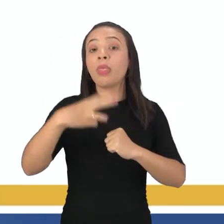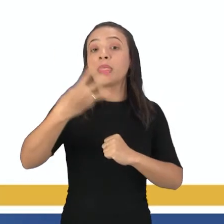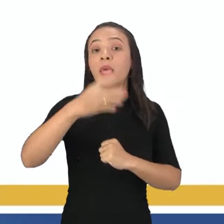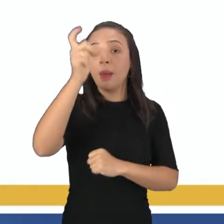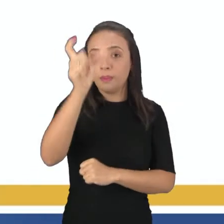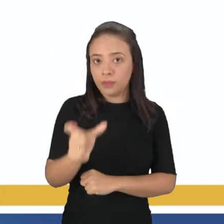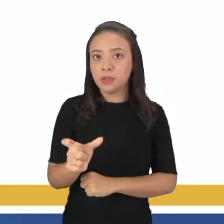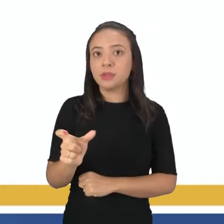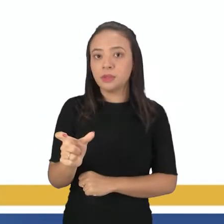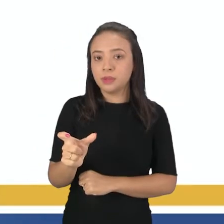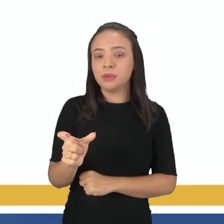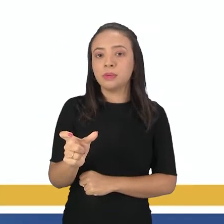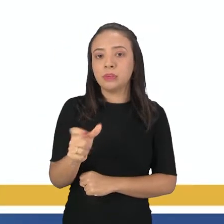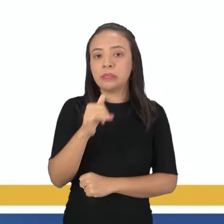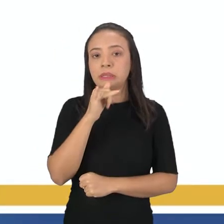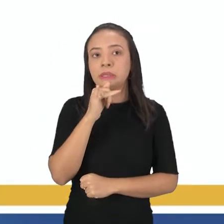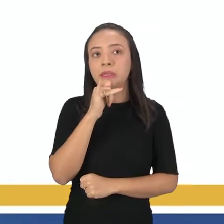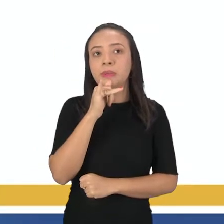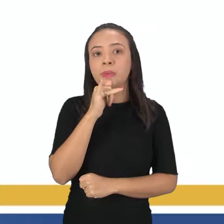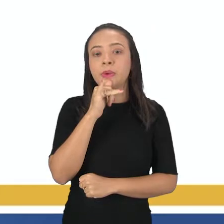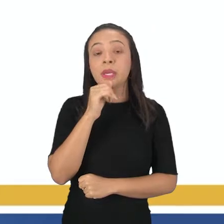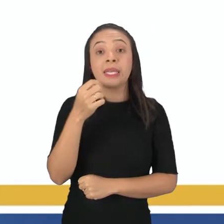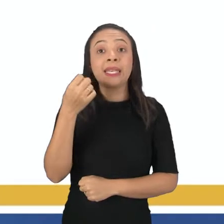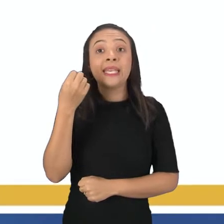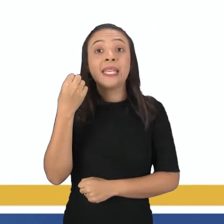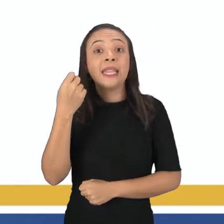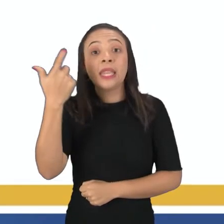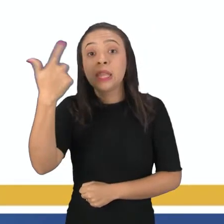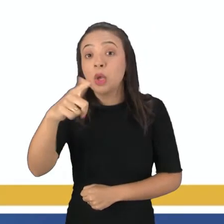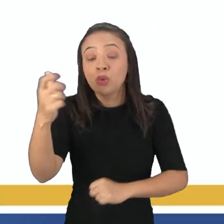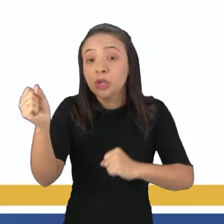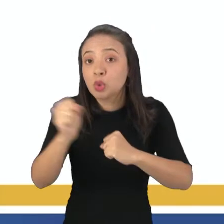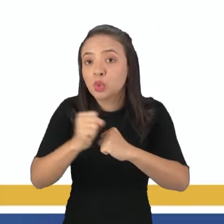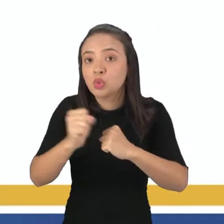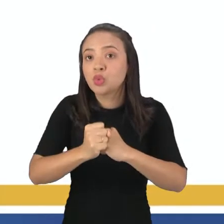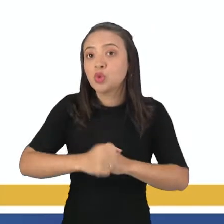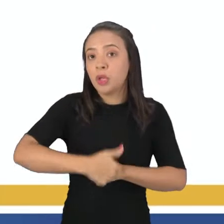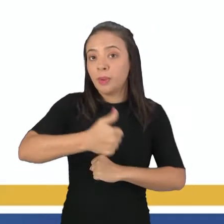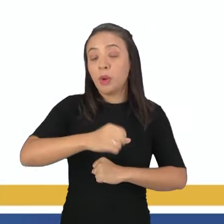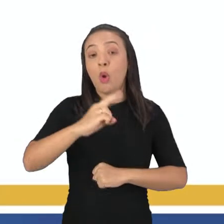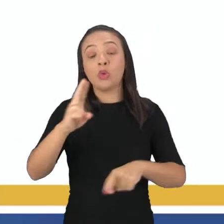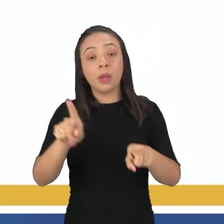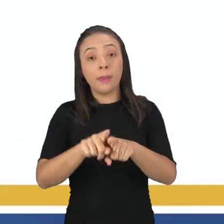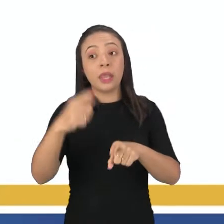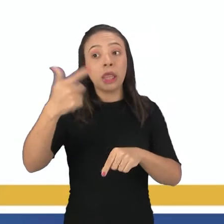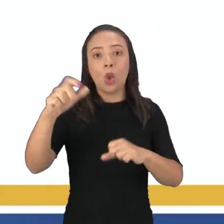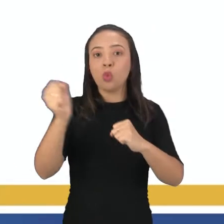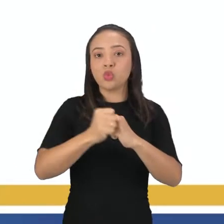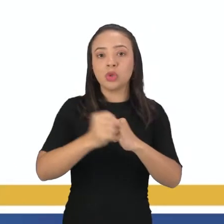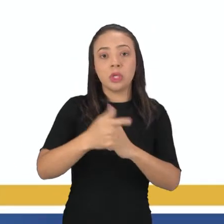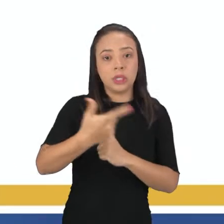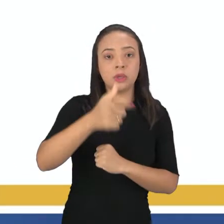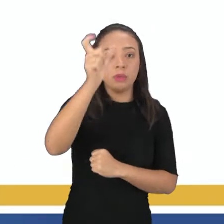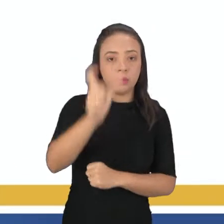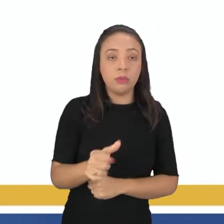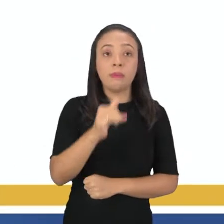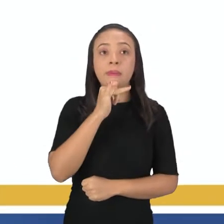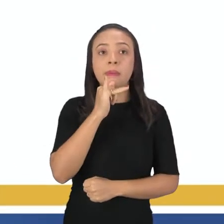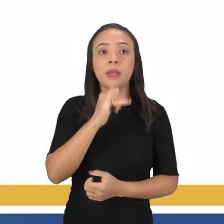pessoa, caso não haja nenhum sujeito da primeira e nem da segunda pessoa.